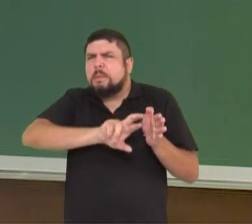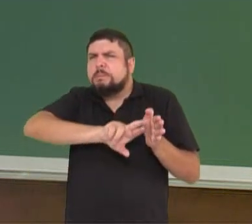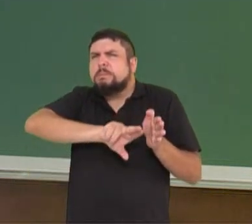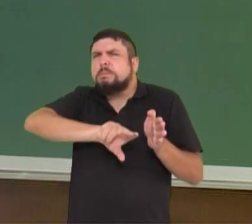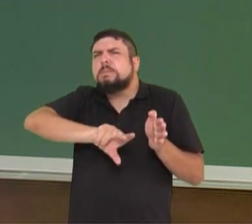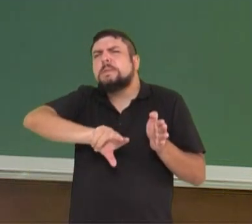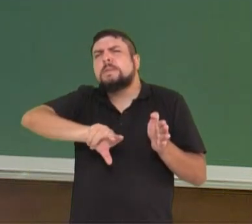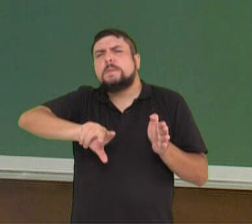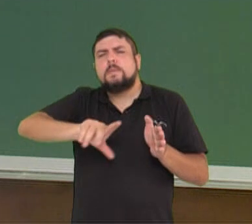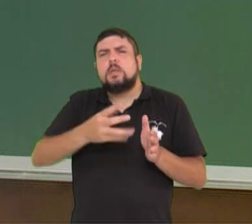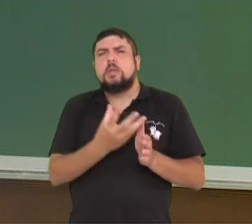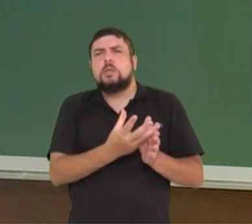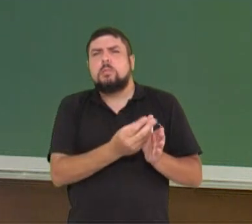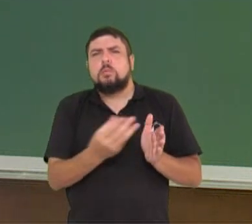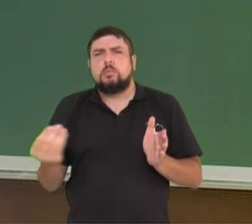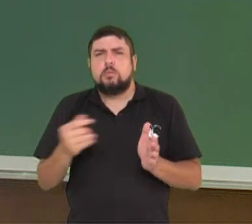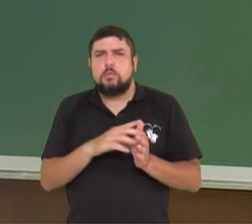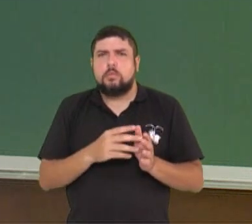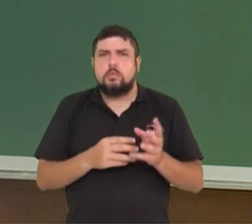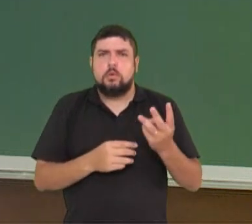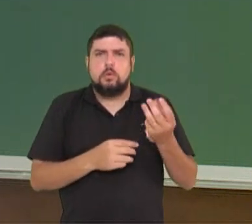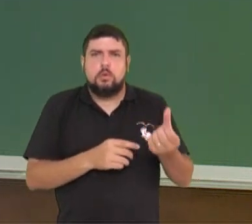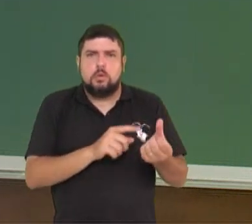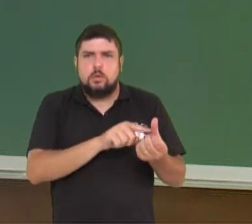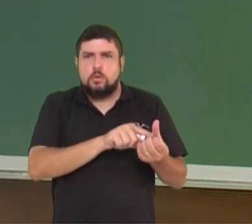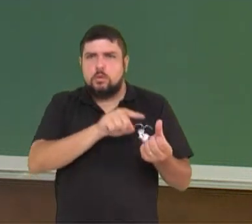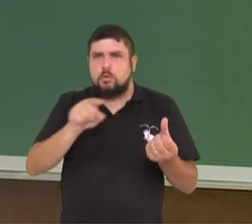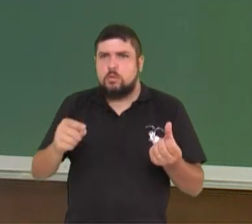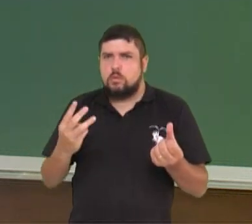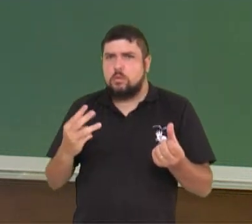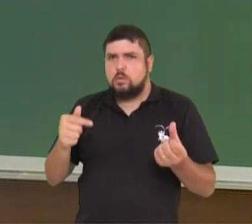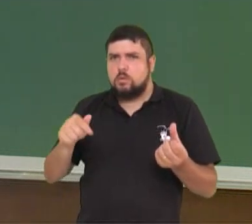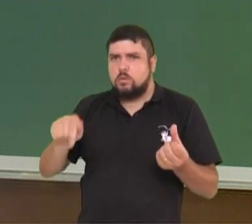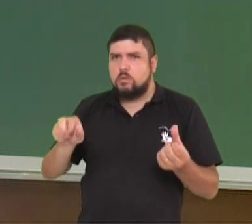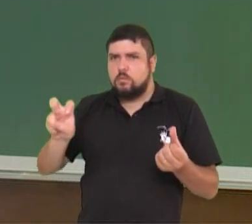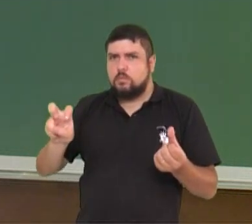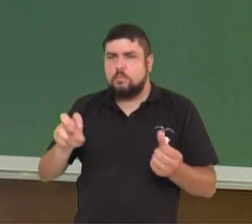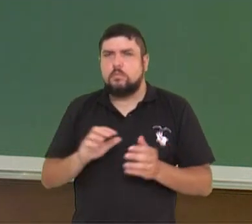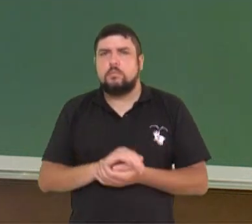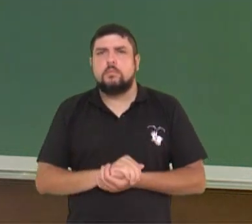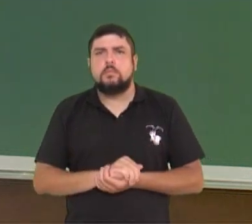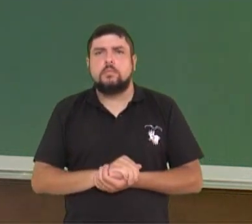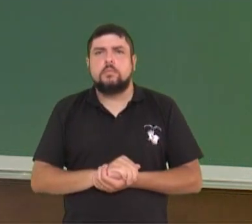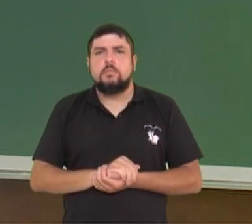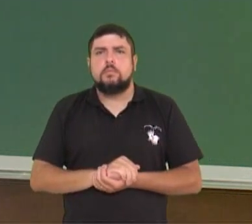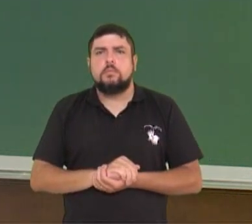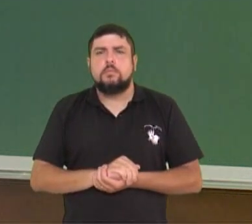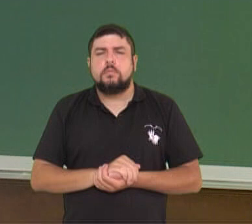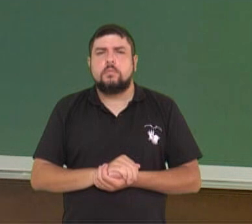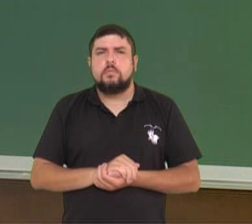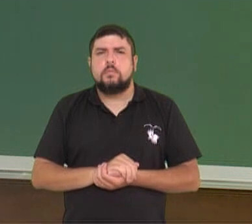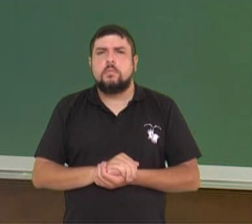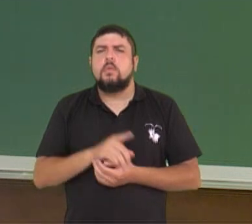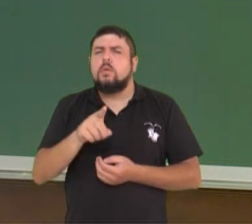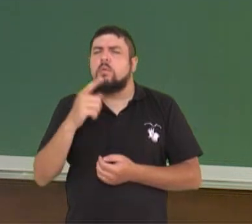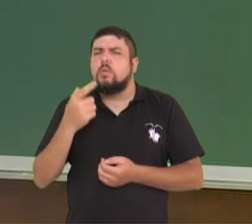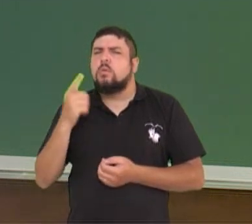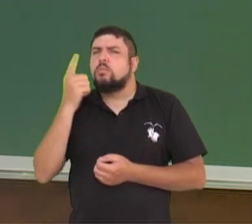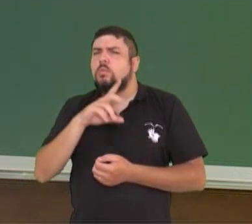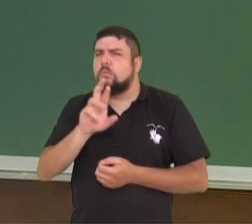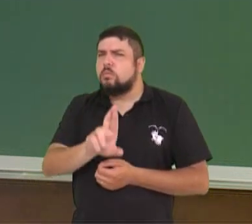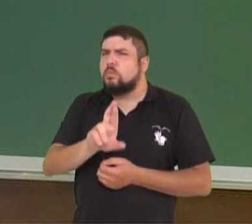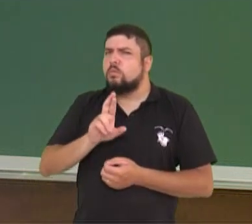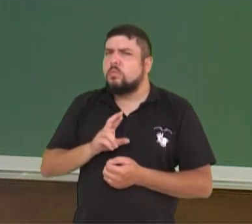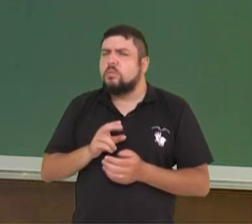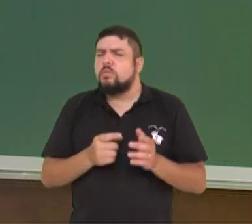ali entre essas duas posições, entre o 36 e o 37,5. Você conseguiria dizer quais são